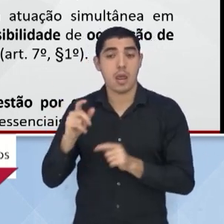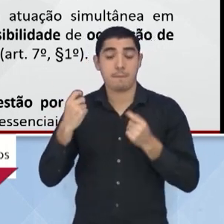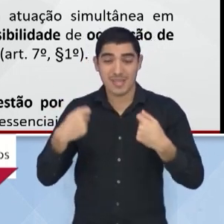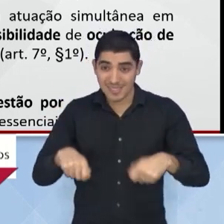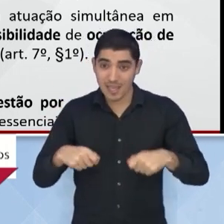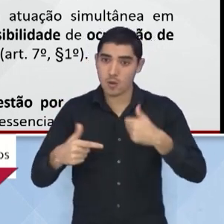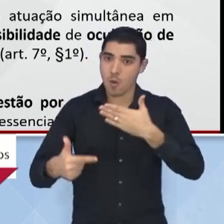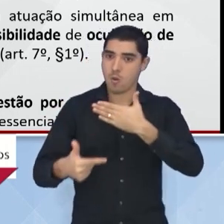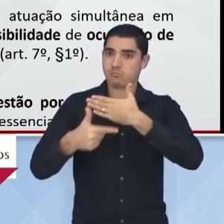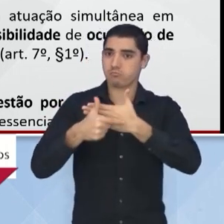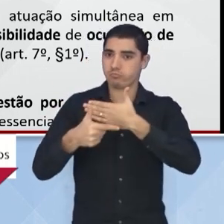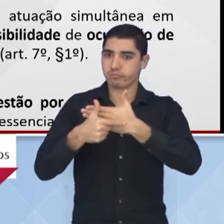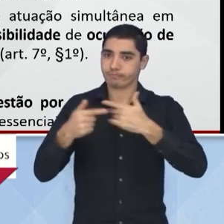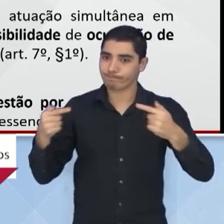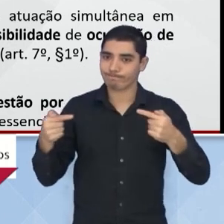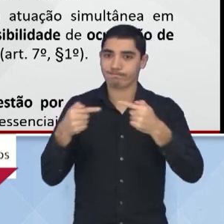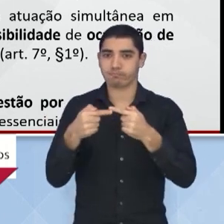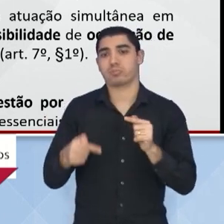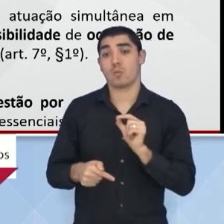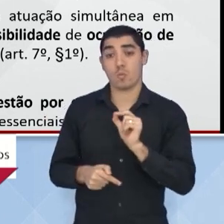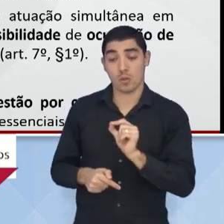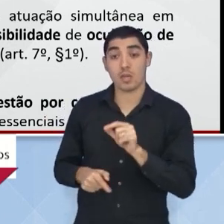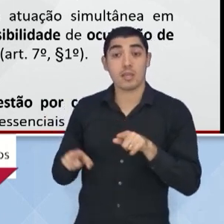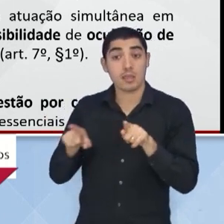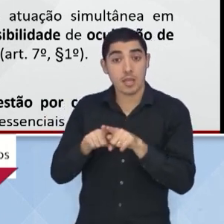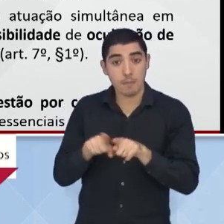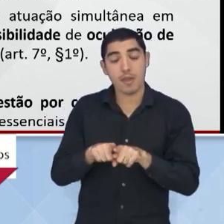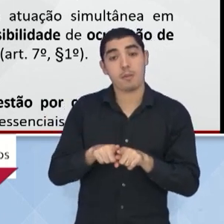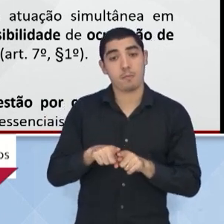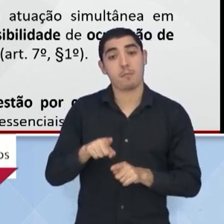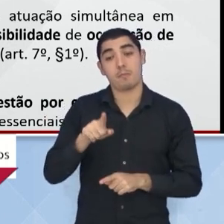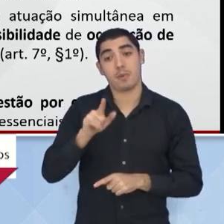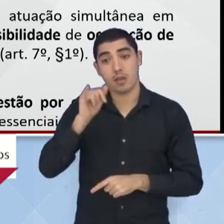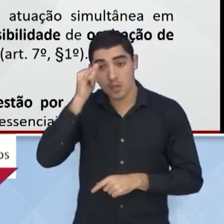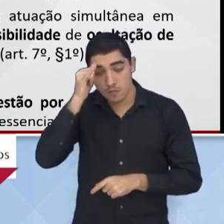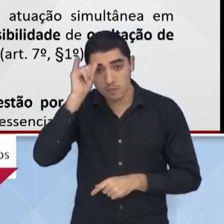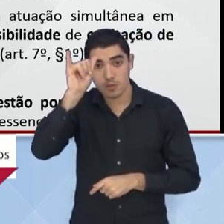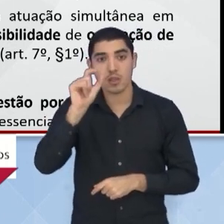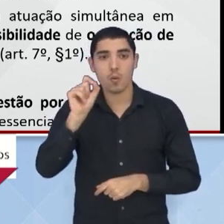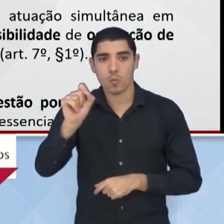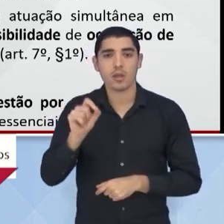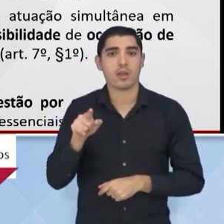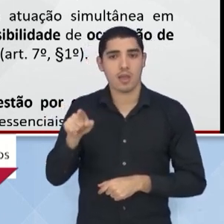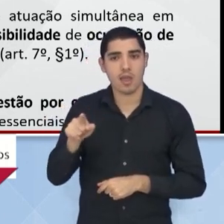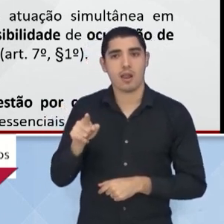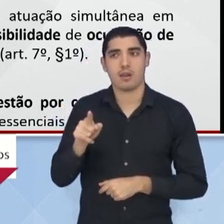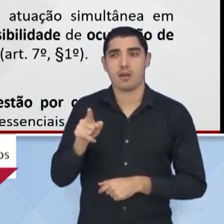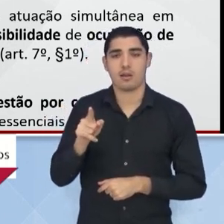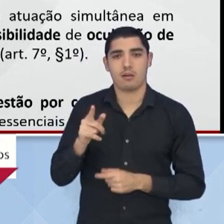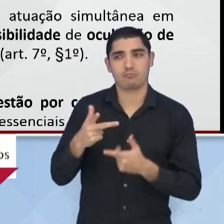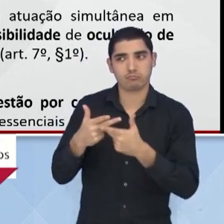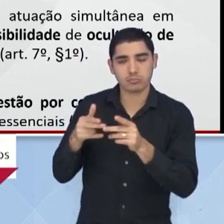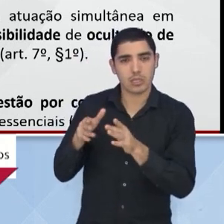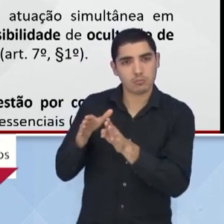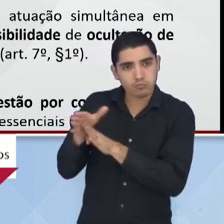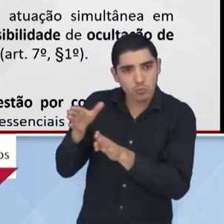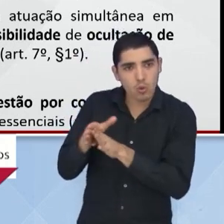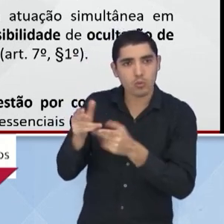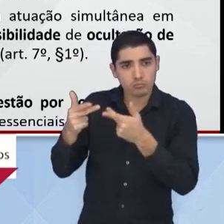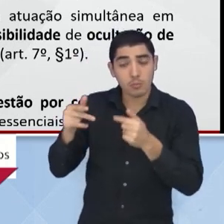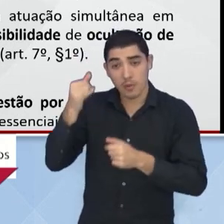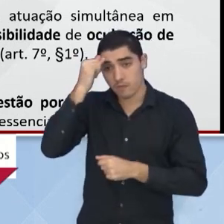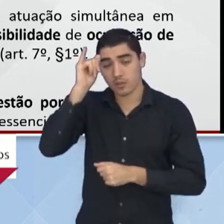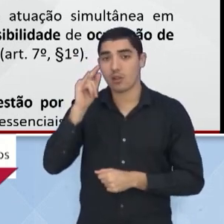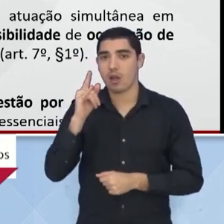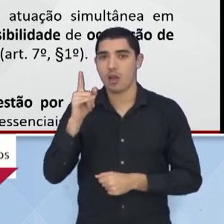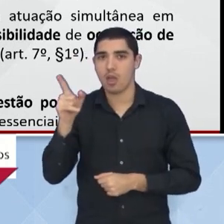funções mais suscetíveis a riscos de modo a reduzir a possibilidade de ocultação de erro e também a ocorrência